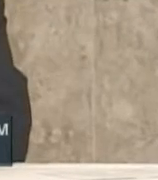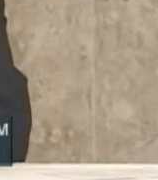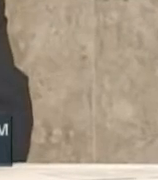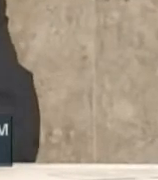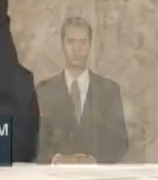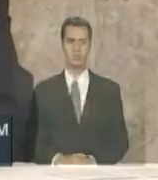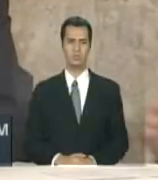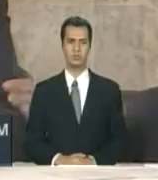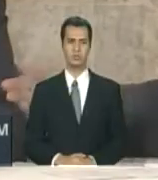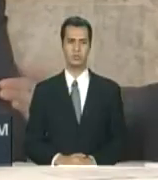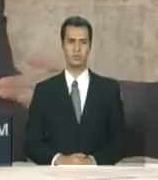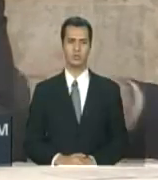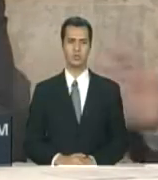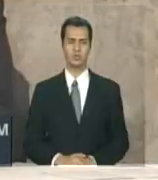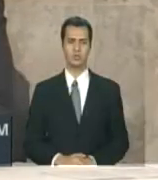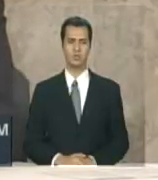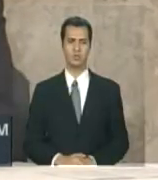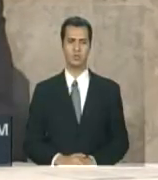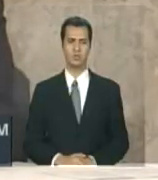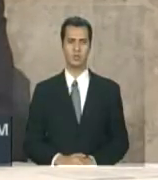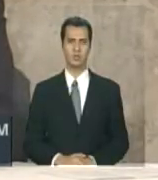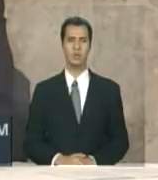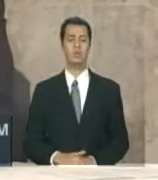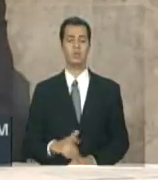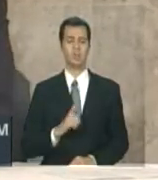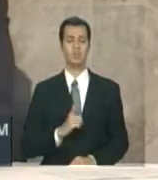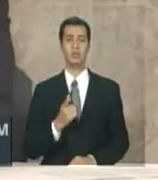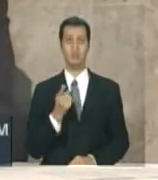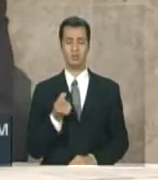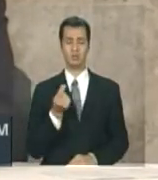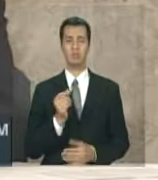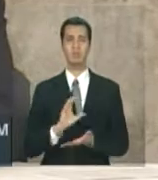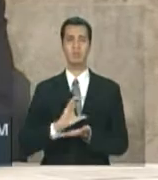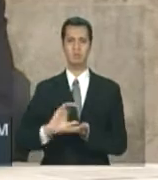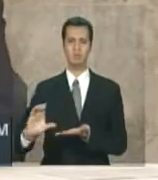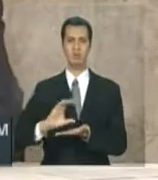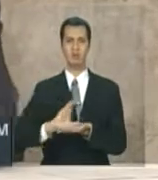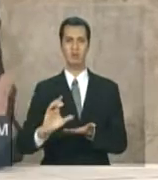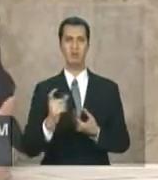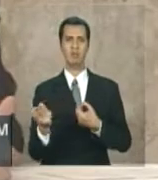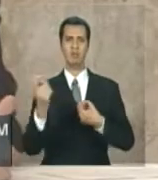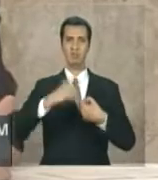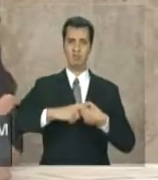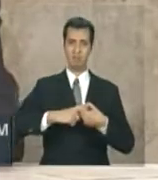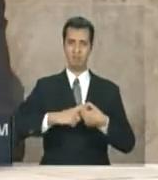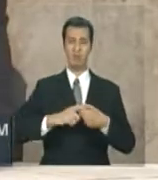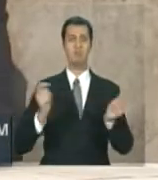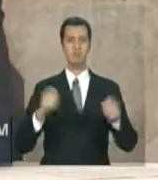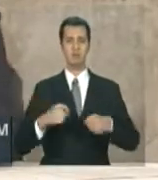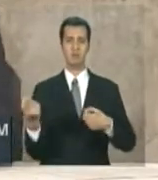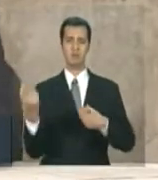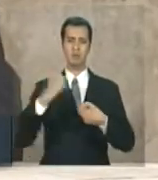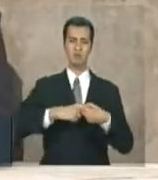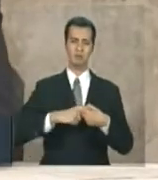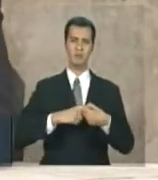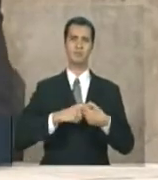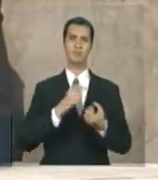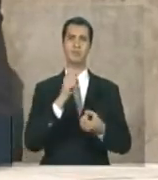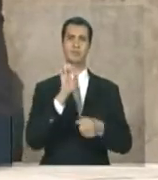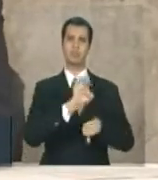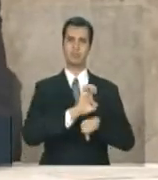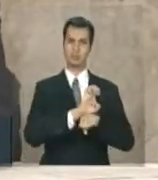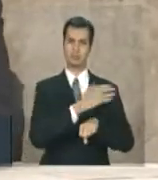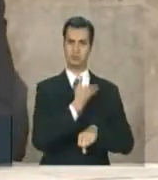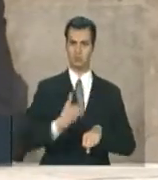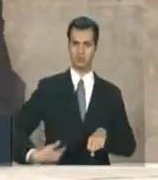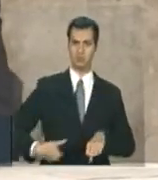Ambos podem apresentar. São recursos repassados por meio de convênio. O convênio pode ser celebrado com o Estado ou com o